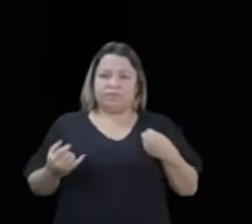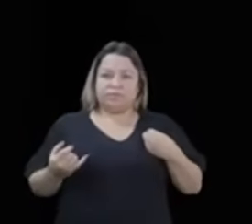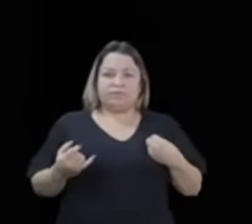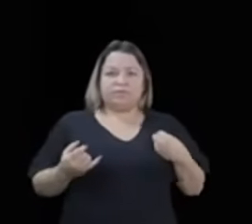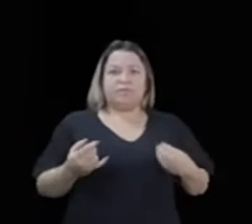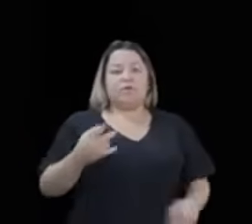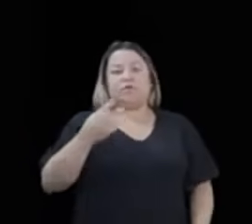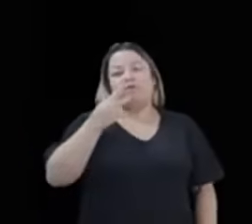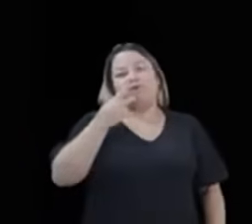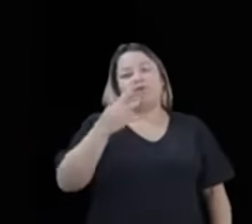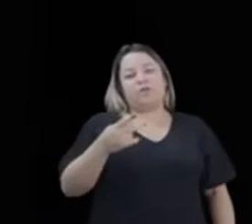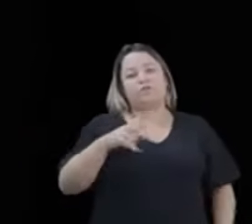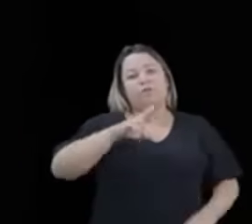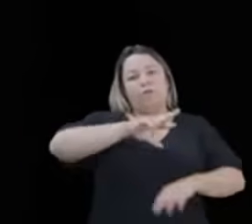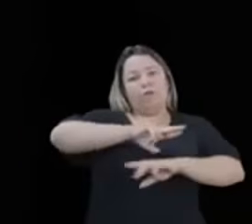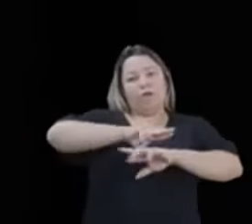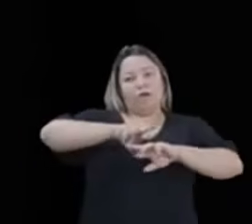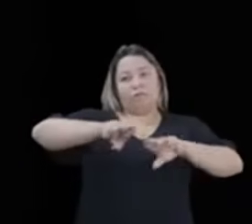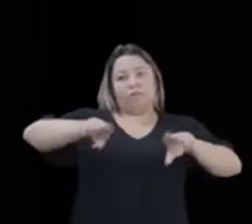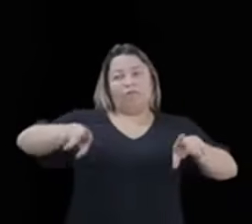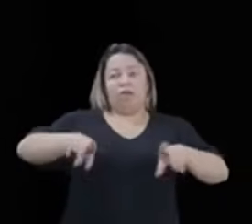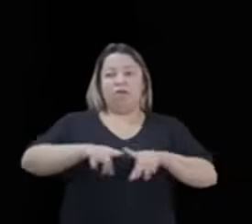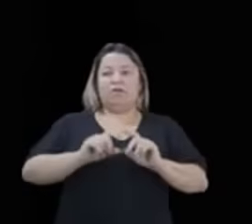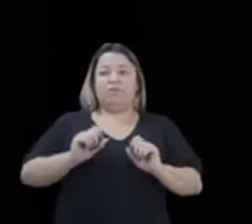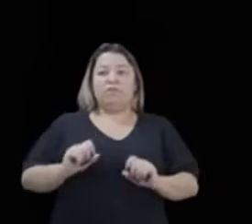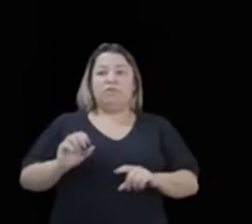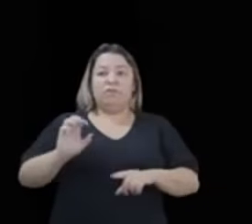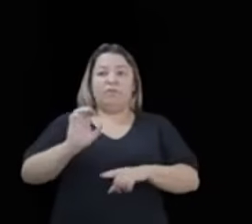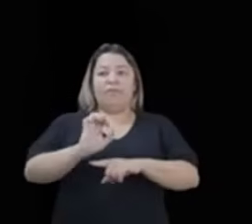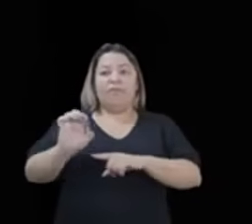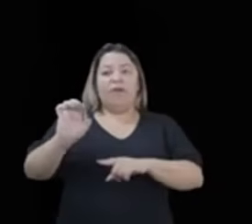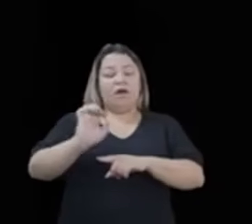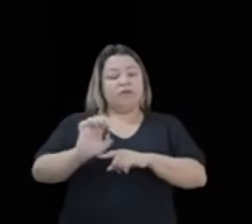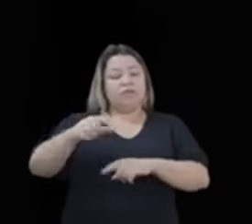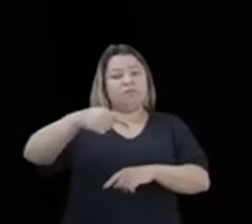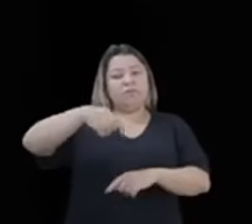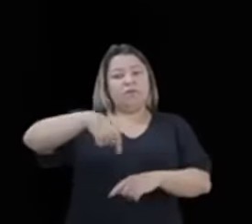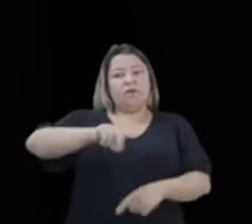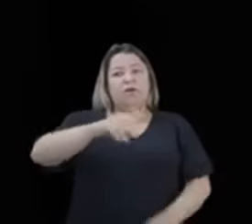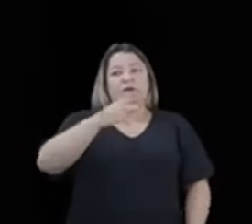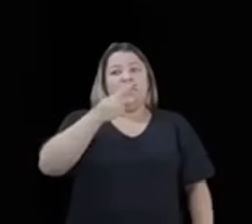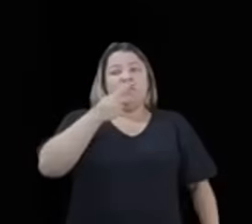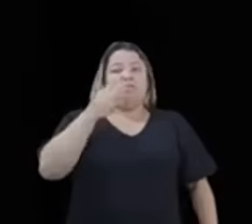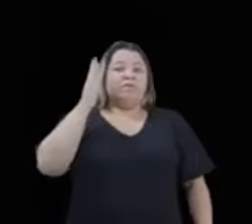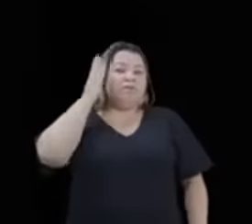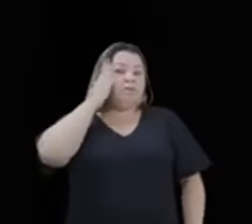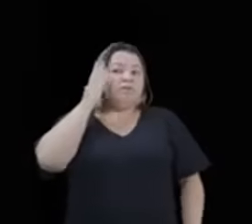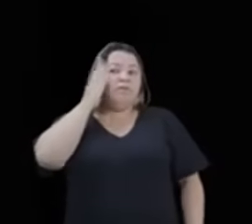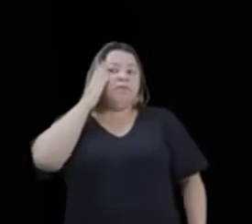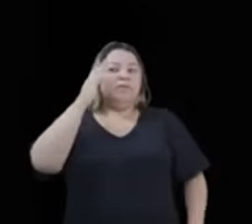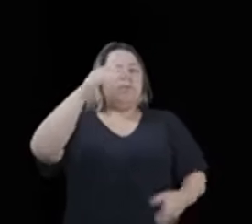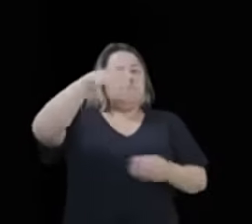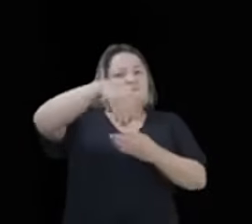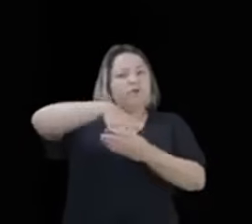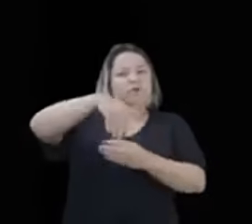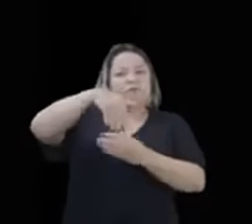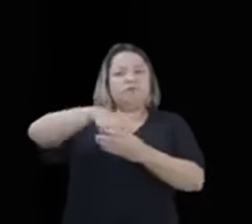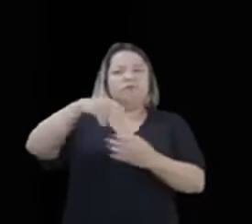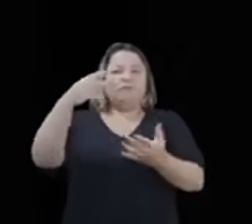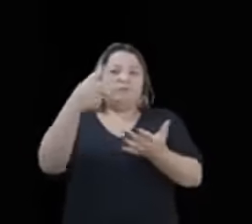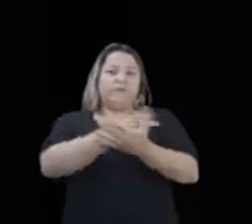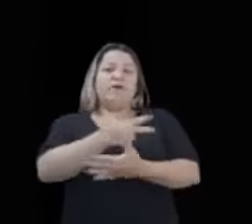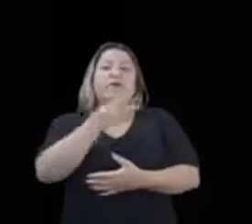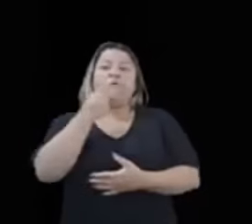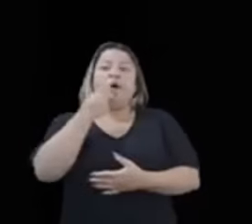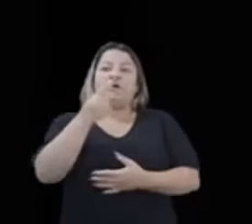Eu disse isso por diversas vezes nos estados que eu percorri, e até dizia, olha, eu sei que cada eleição que chega, a gente diz